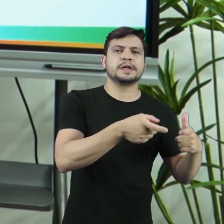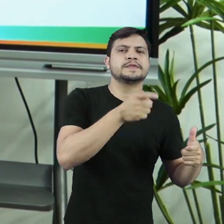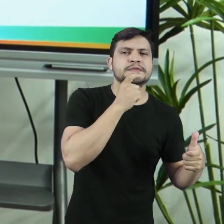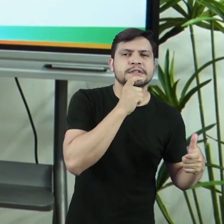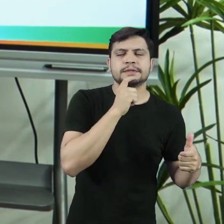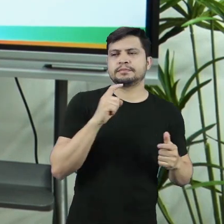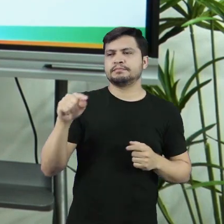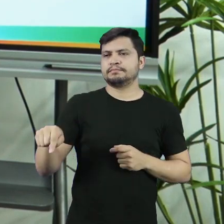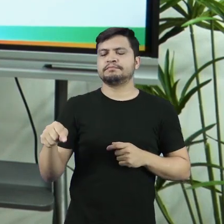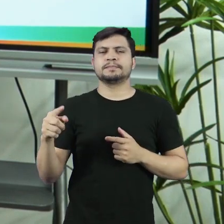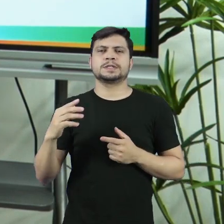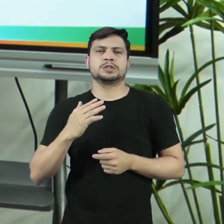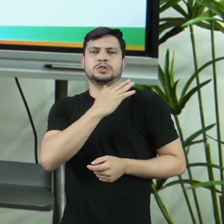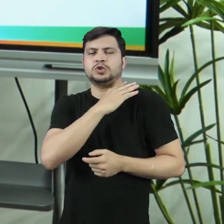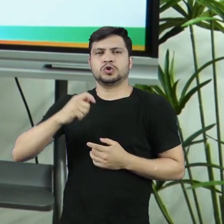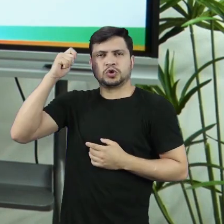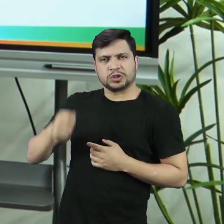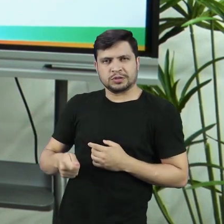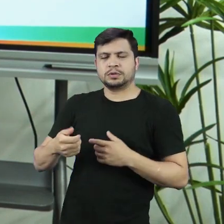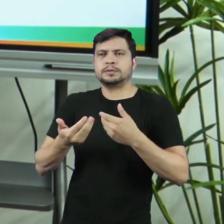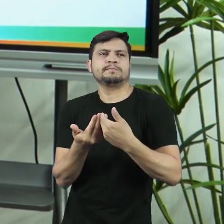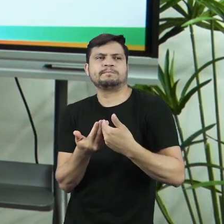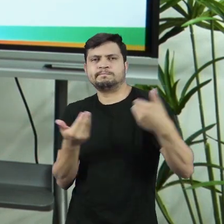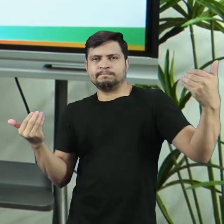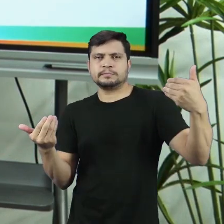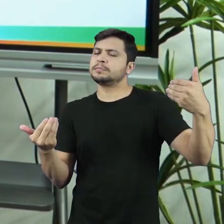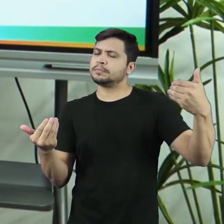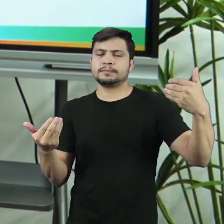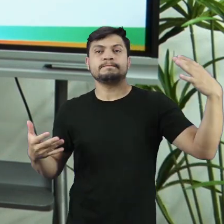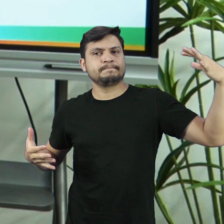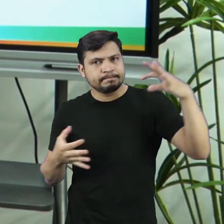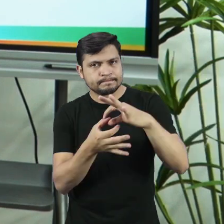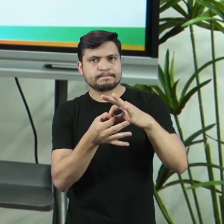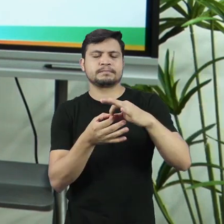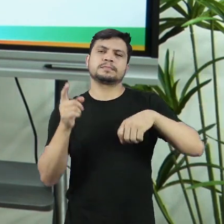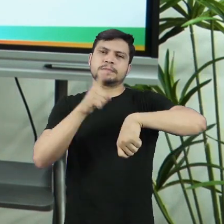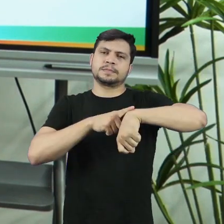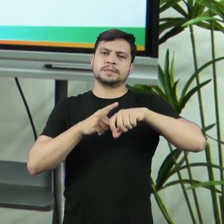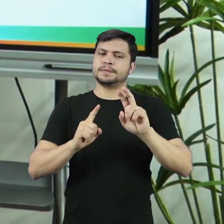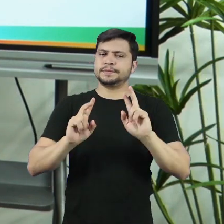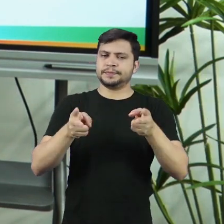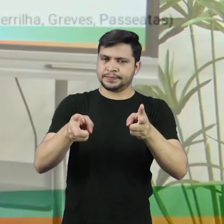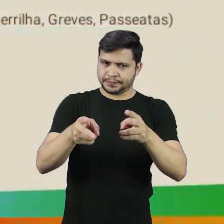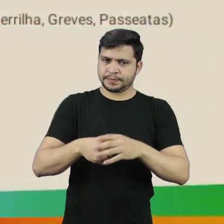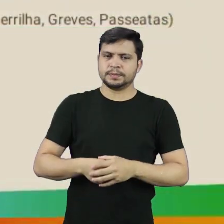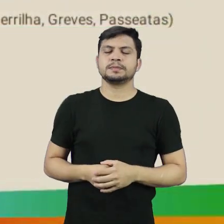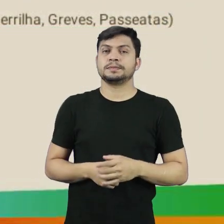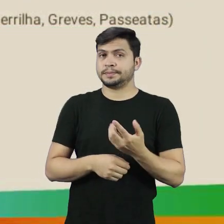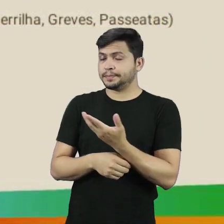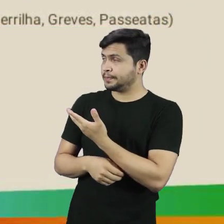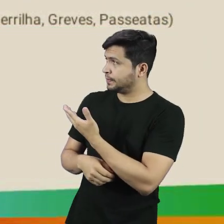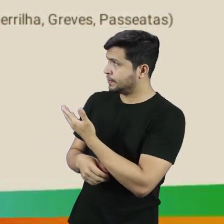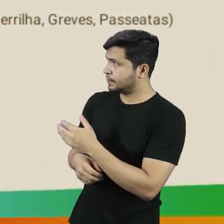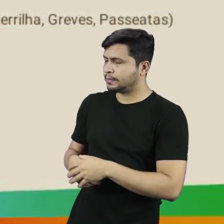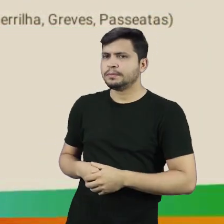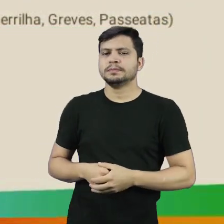desassociado ao que estava acontecendo para além do território, para além da fronteira do território nacional. Veja, o período da ditadura militar, ele inicia